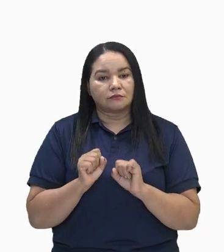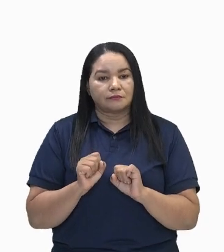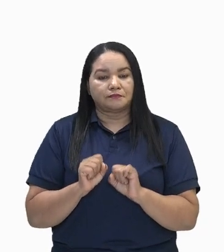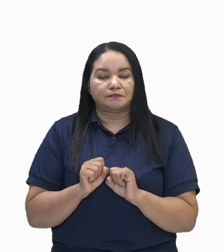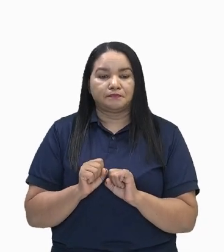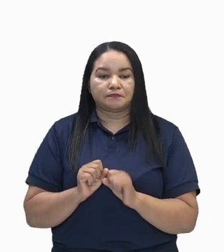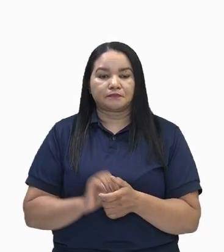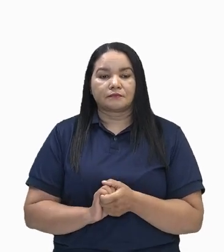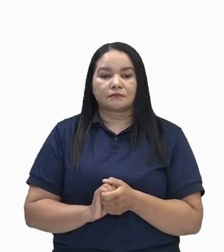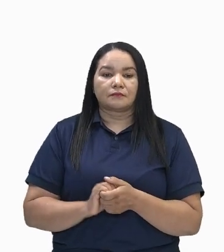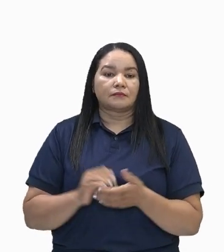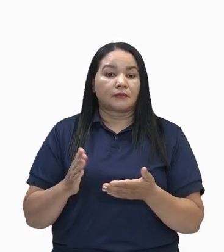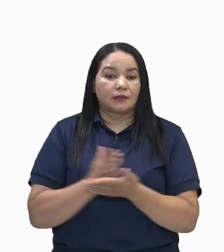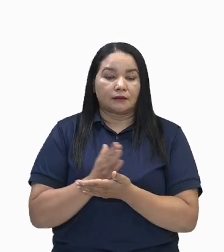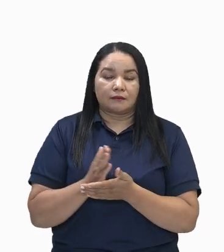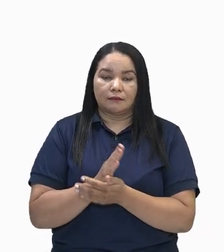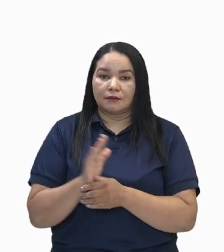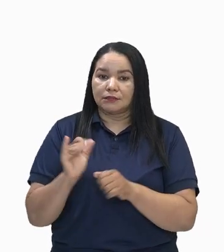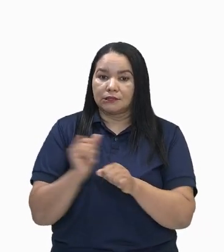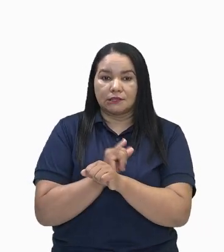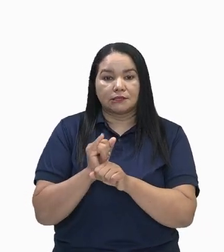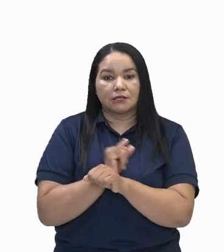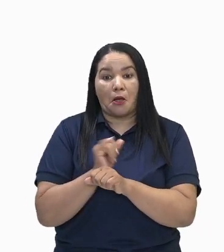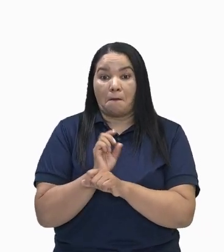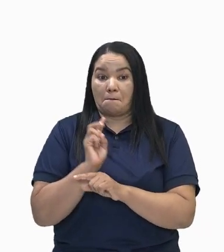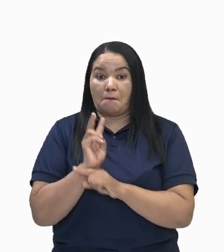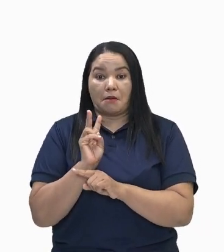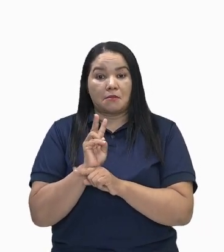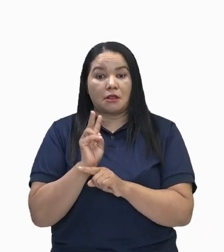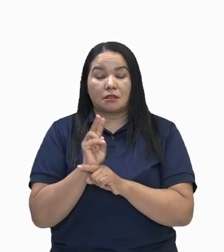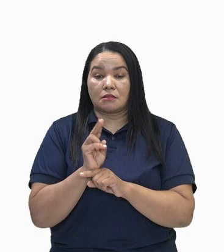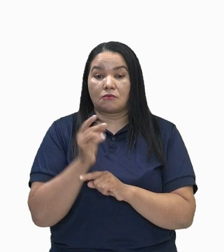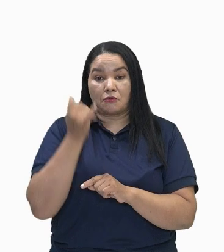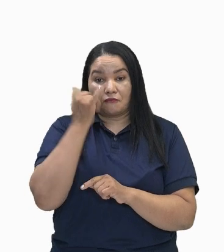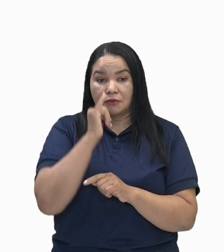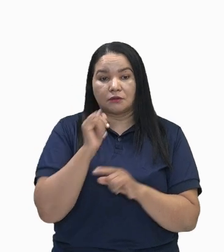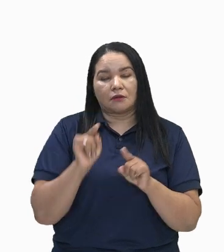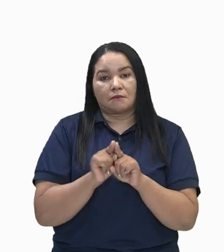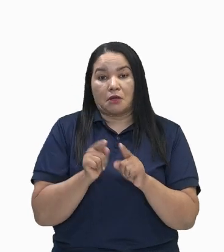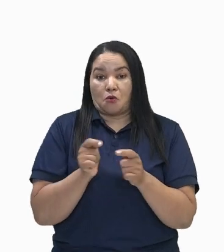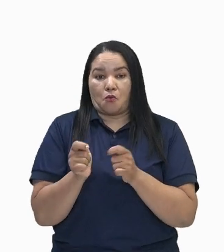para estratégias, né, de prevenção e controle.